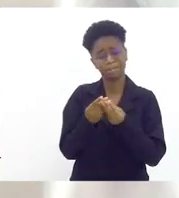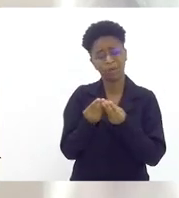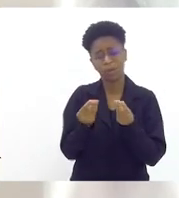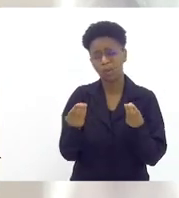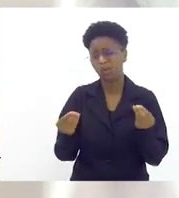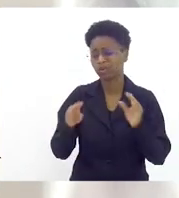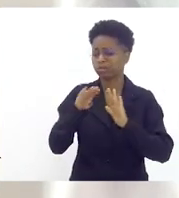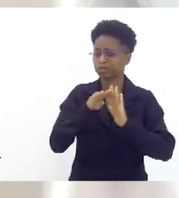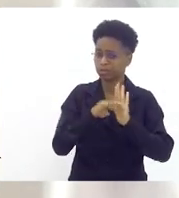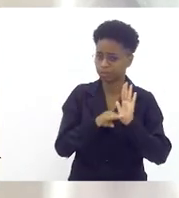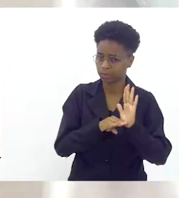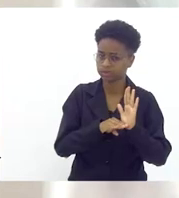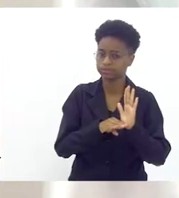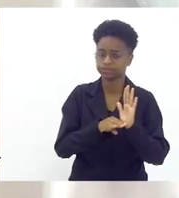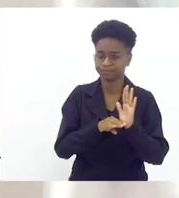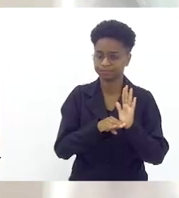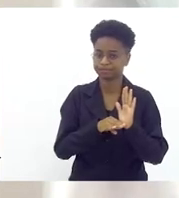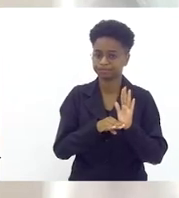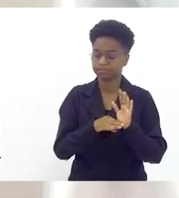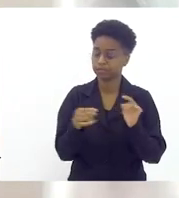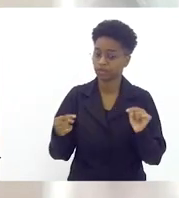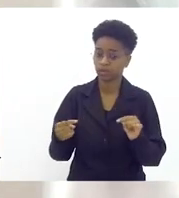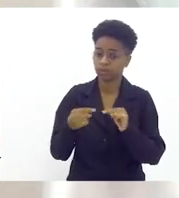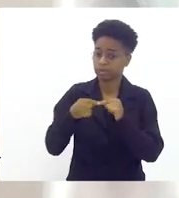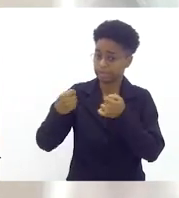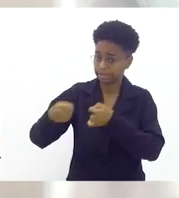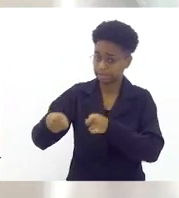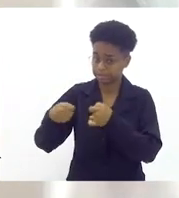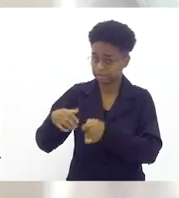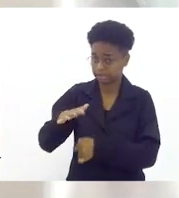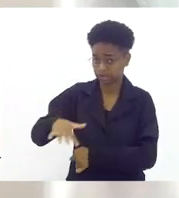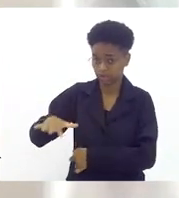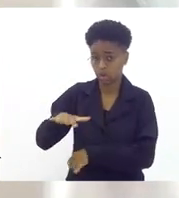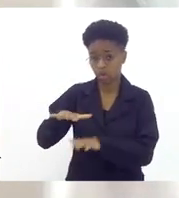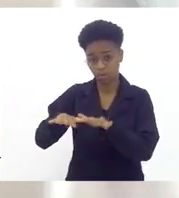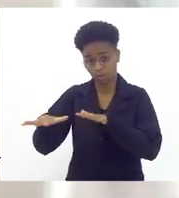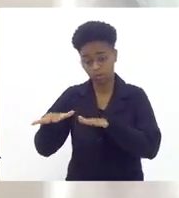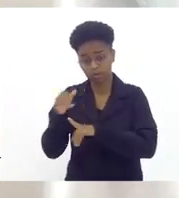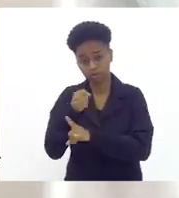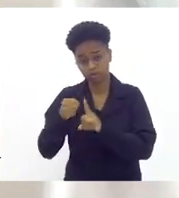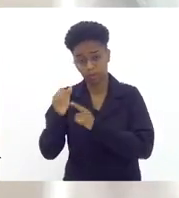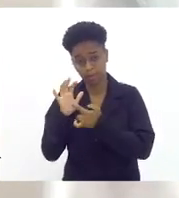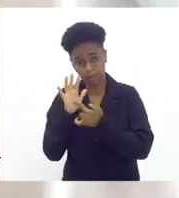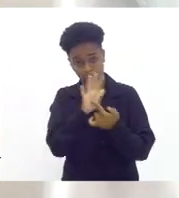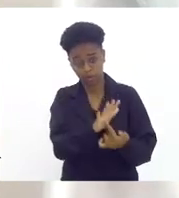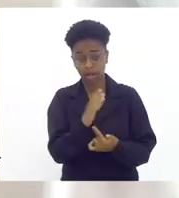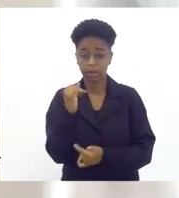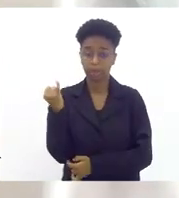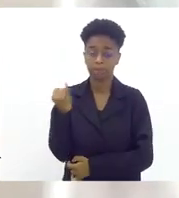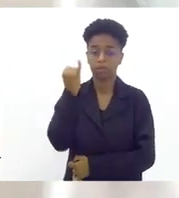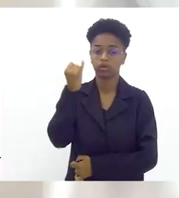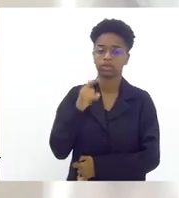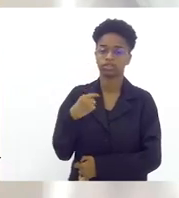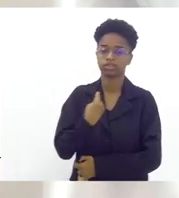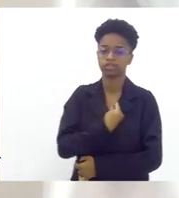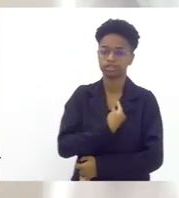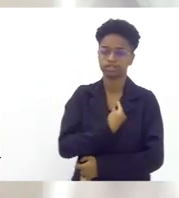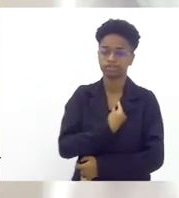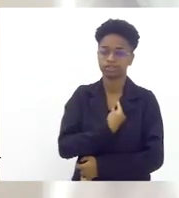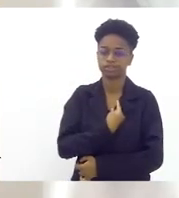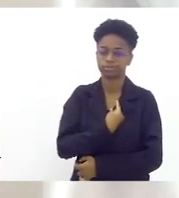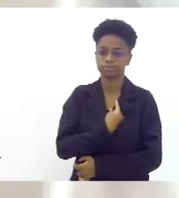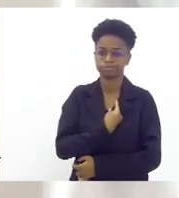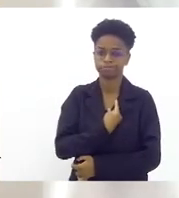que são fruto das demandas apresentadas pelos movimentos sociais, é importante que a gente